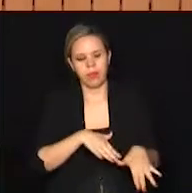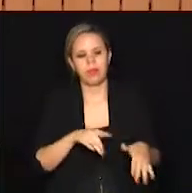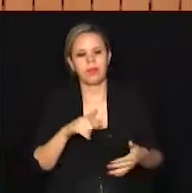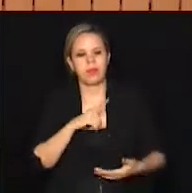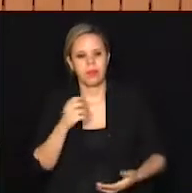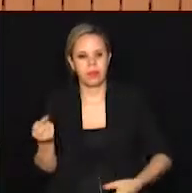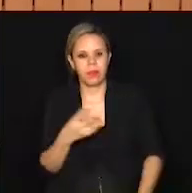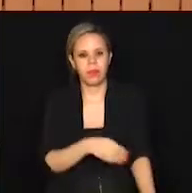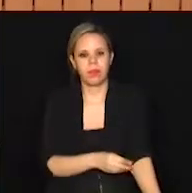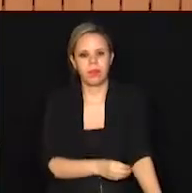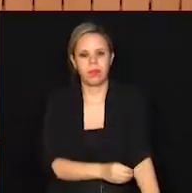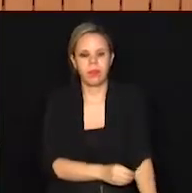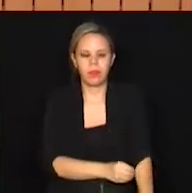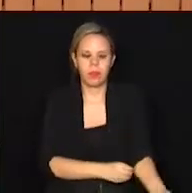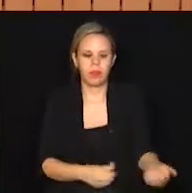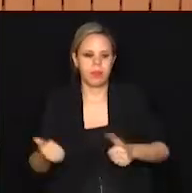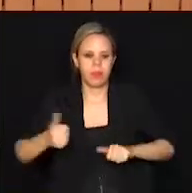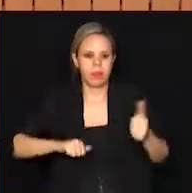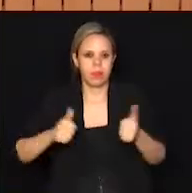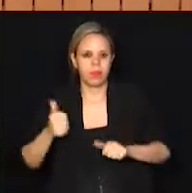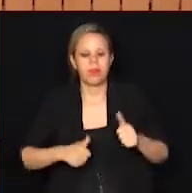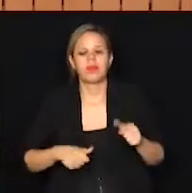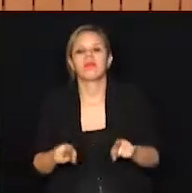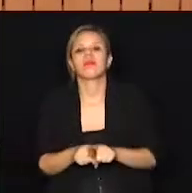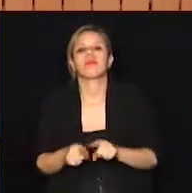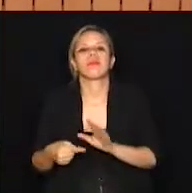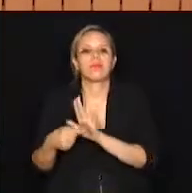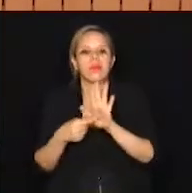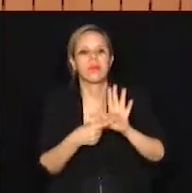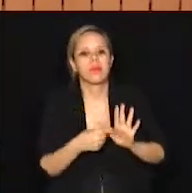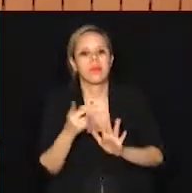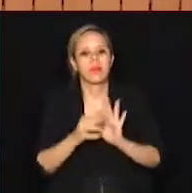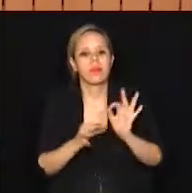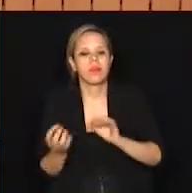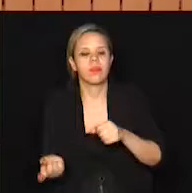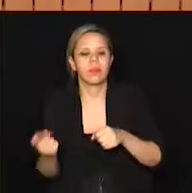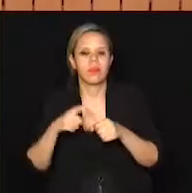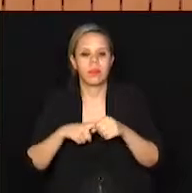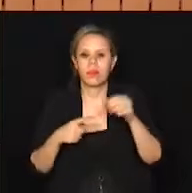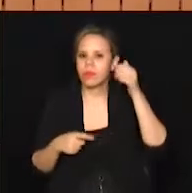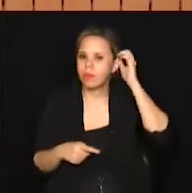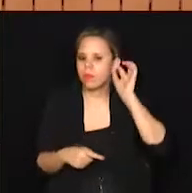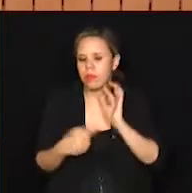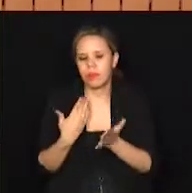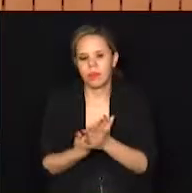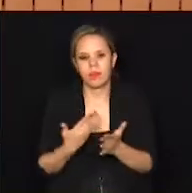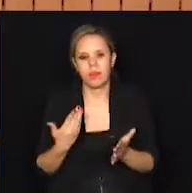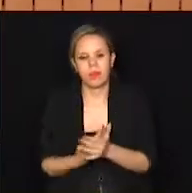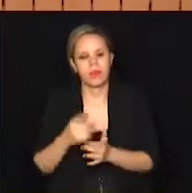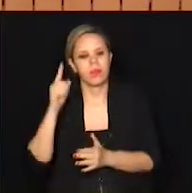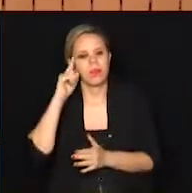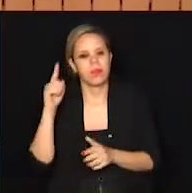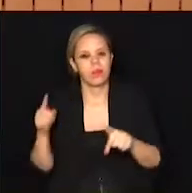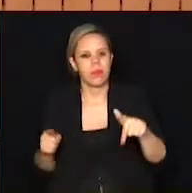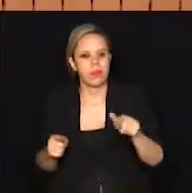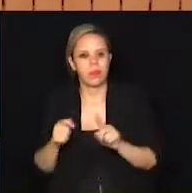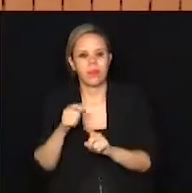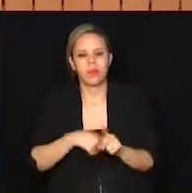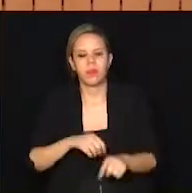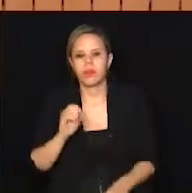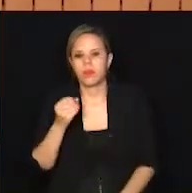uma nova avaliação, e apresentou um plano de retorno das aulas a partir do 7 de outubro.